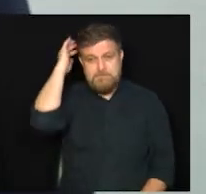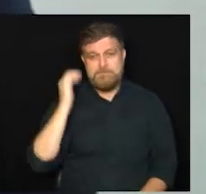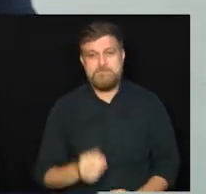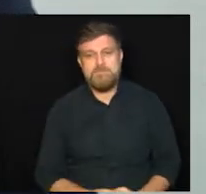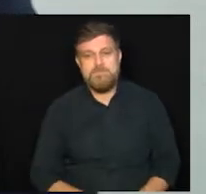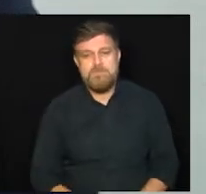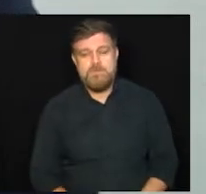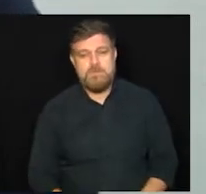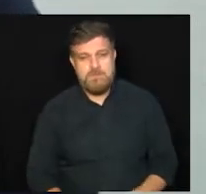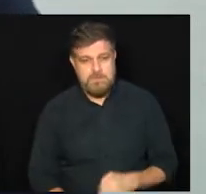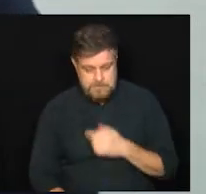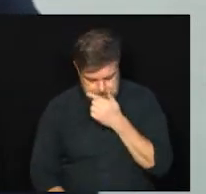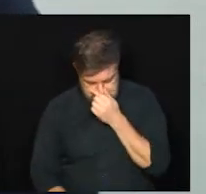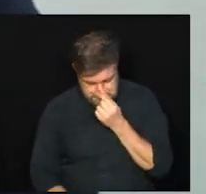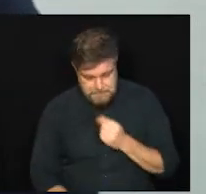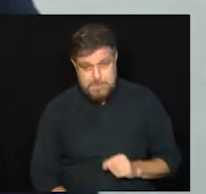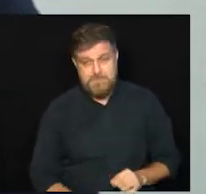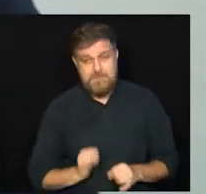a